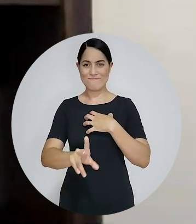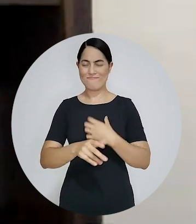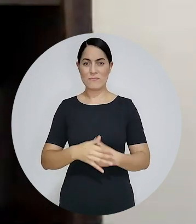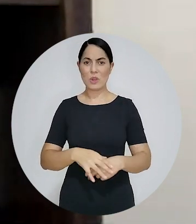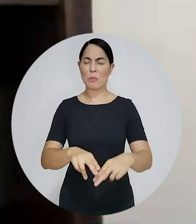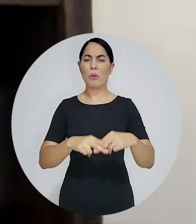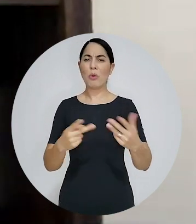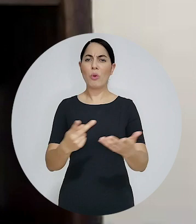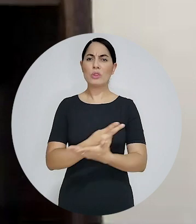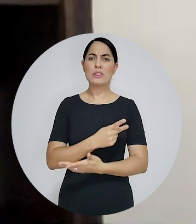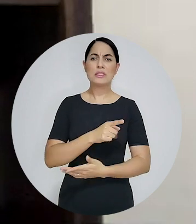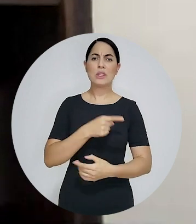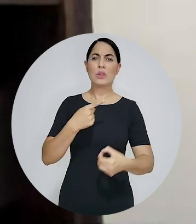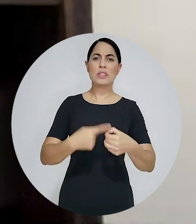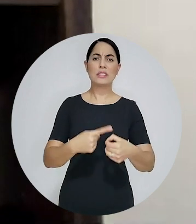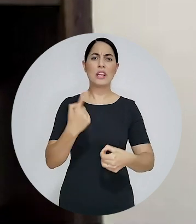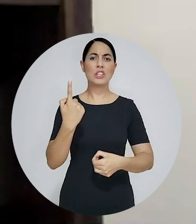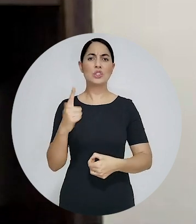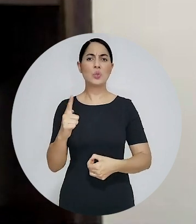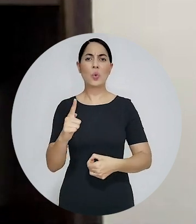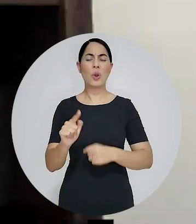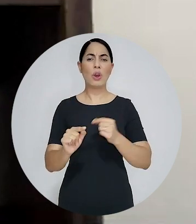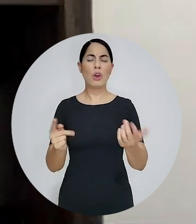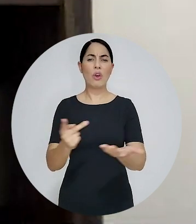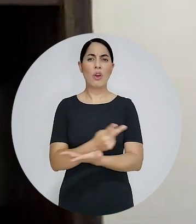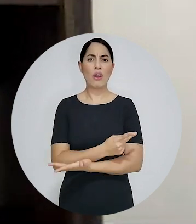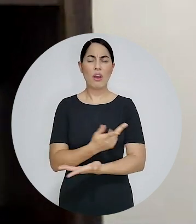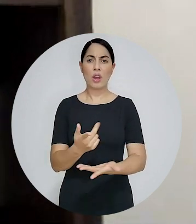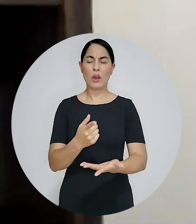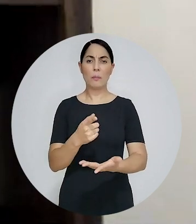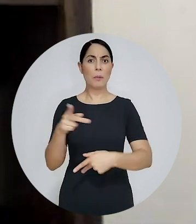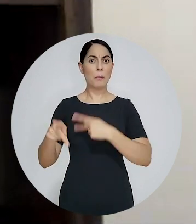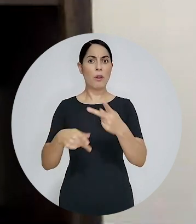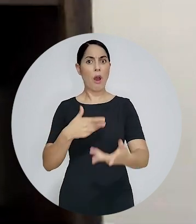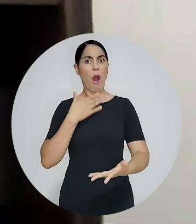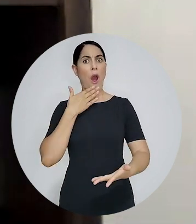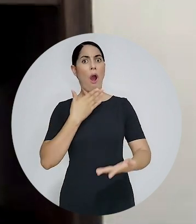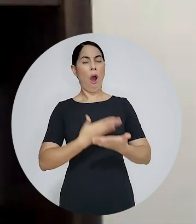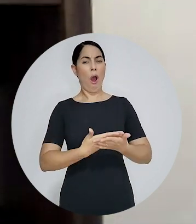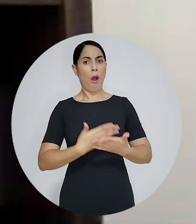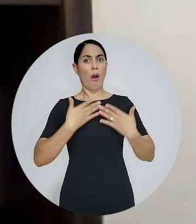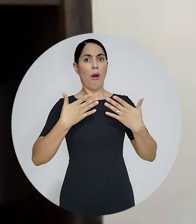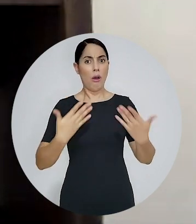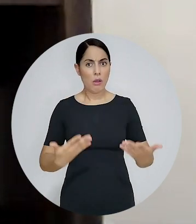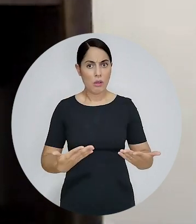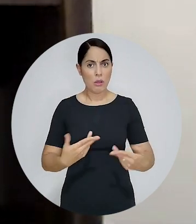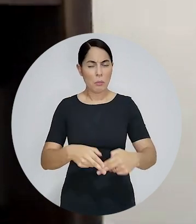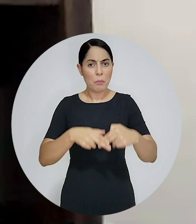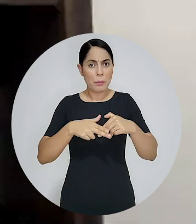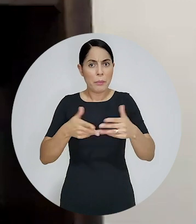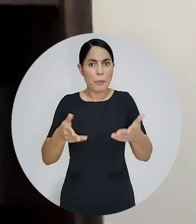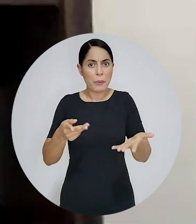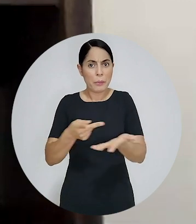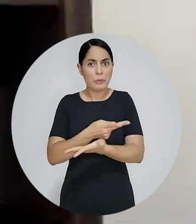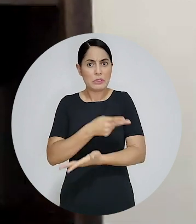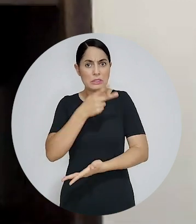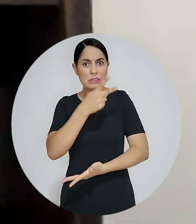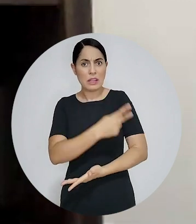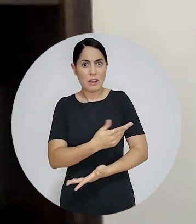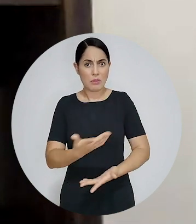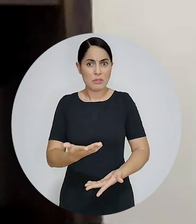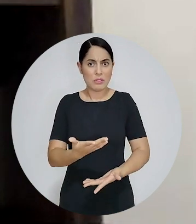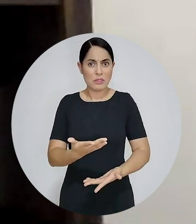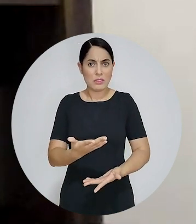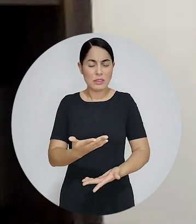Goiânia são ações que assustam a sociedade. Não ofendem apenas a advocacia, mas ofendem a sociedade como um